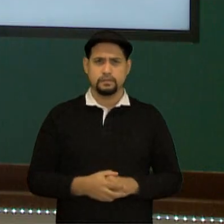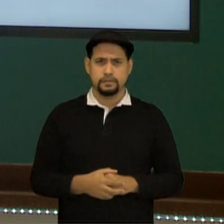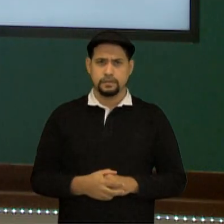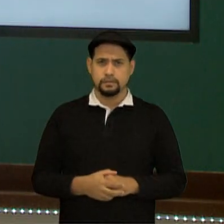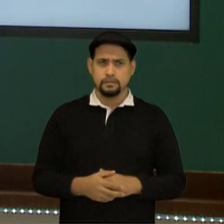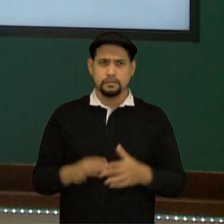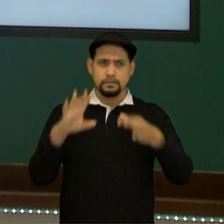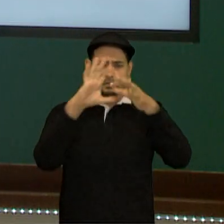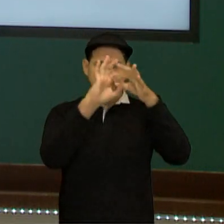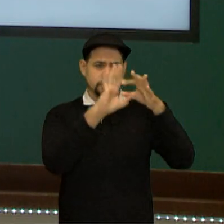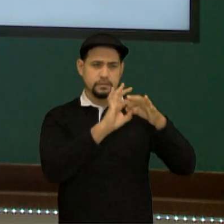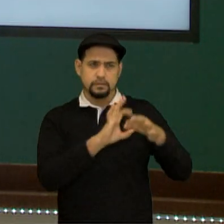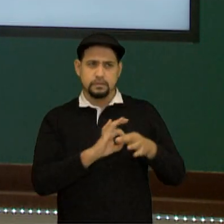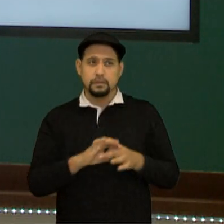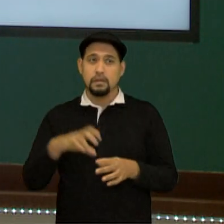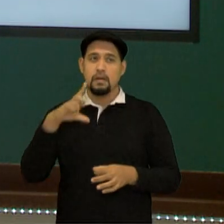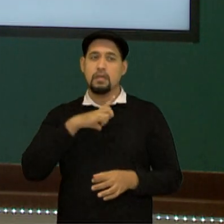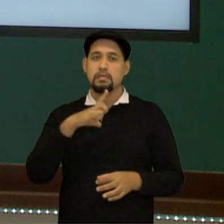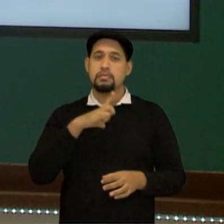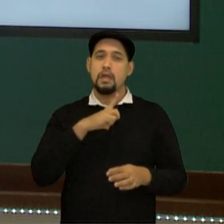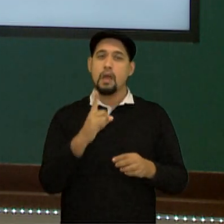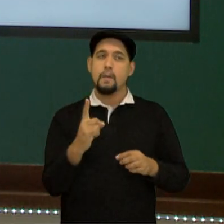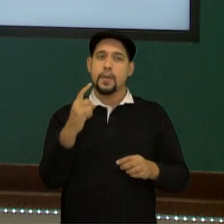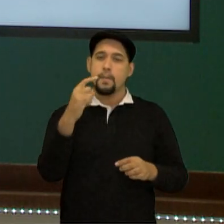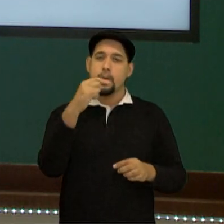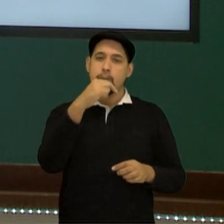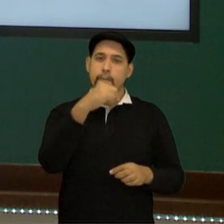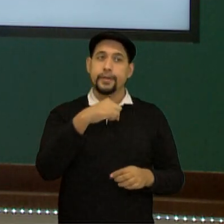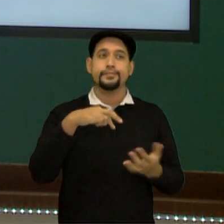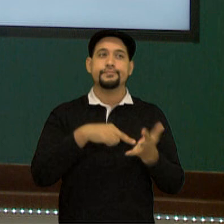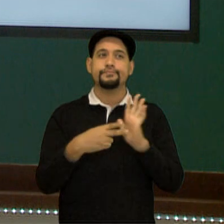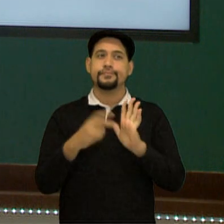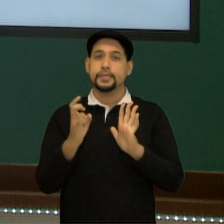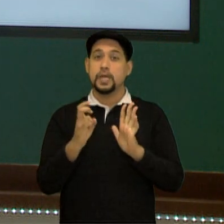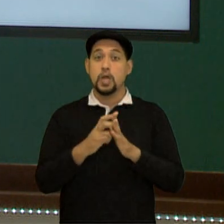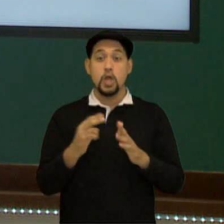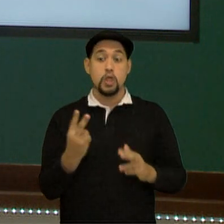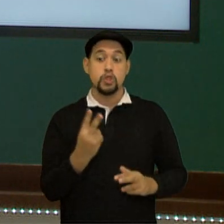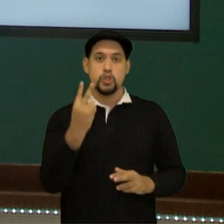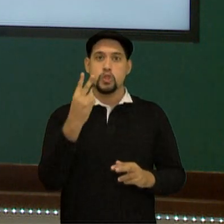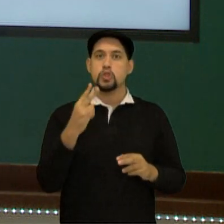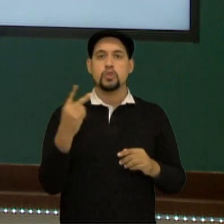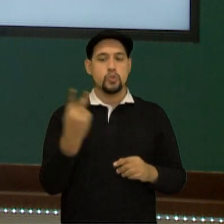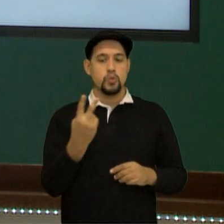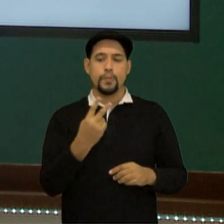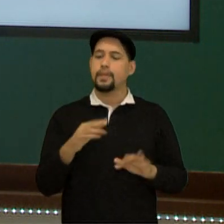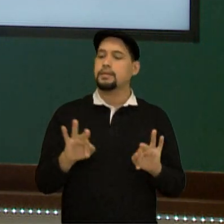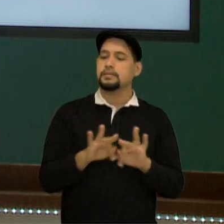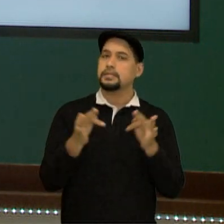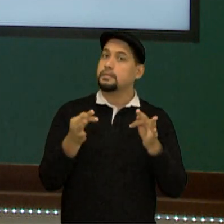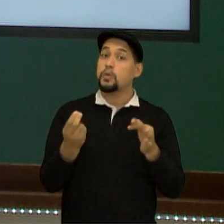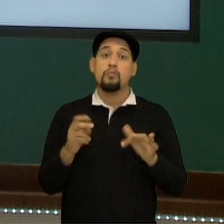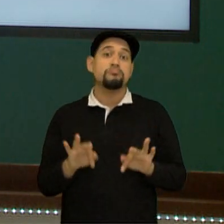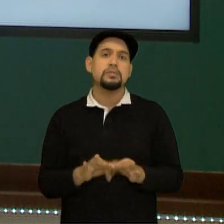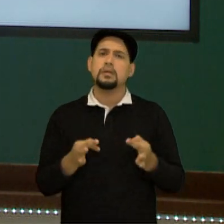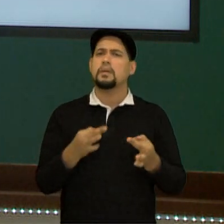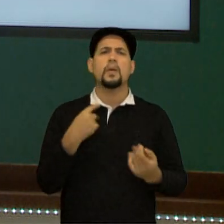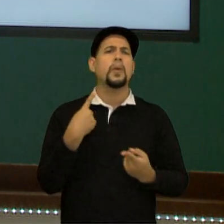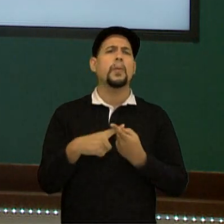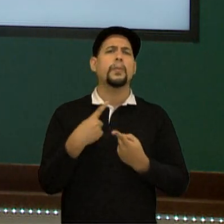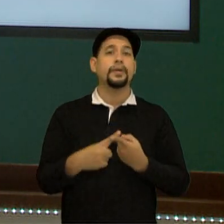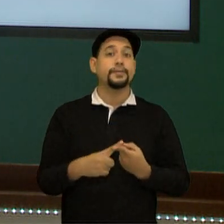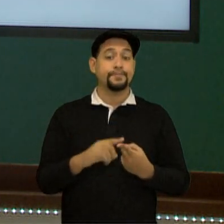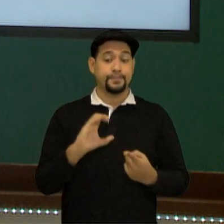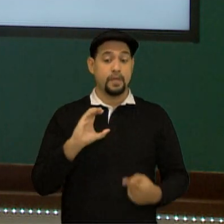essas ligações pontilhadas, elas serão ligação dupla, simples e simples. Por quê, professor? Porque